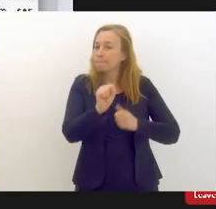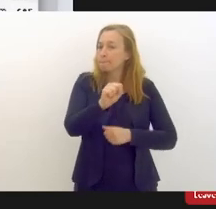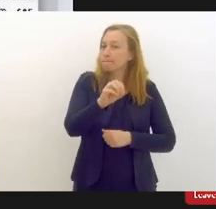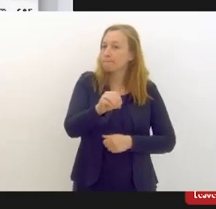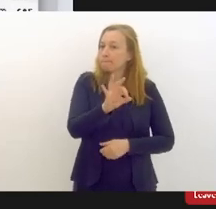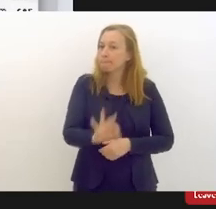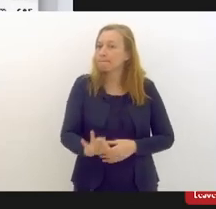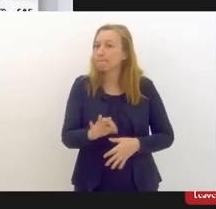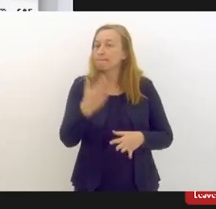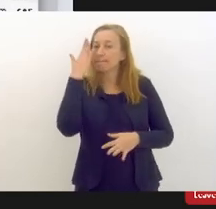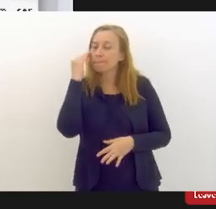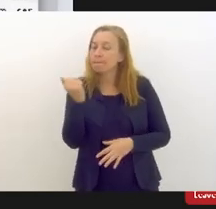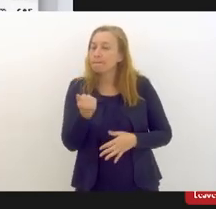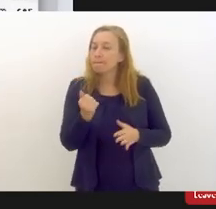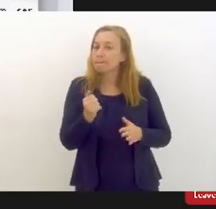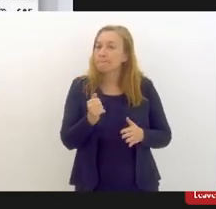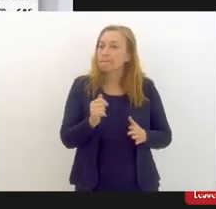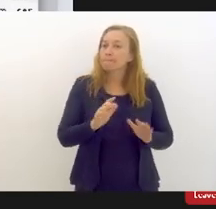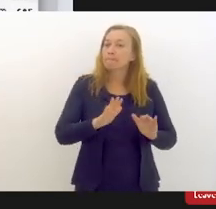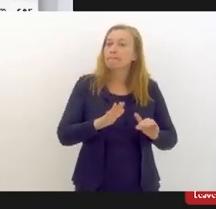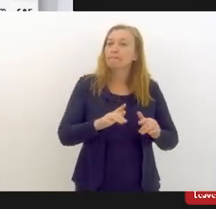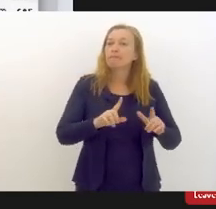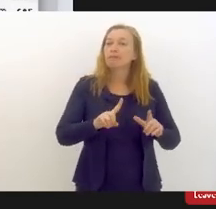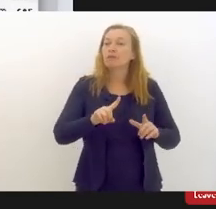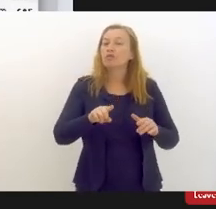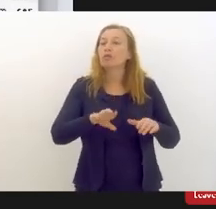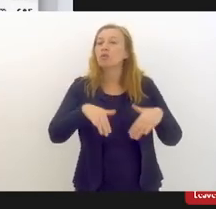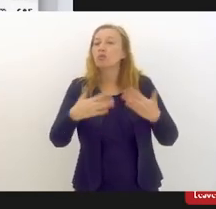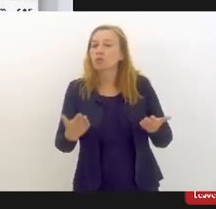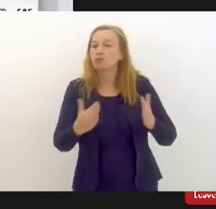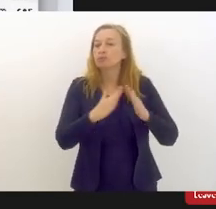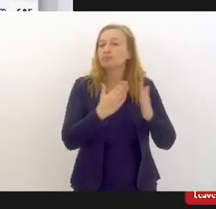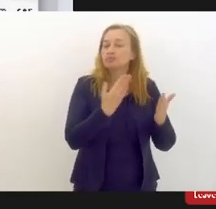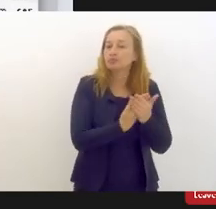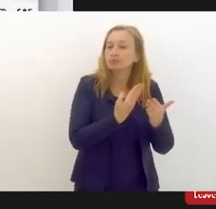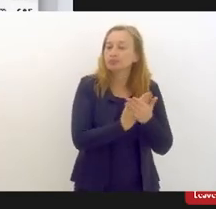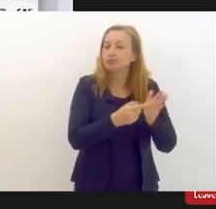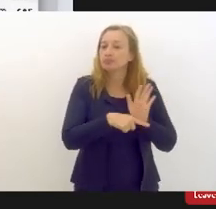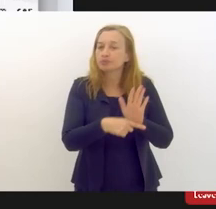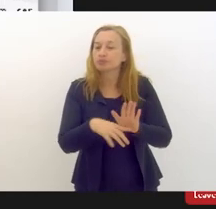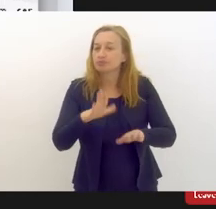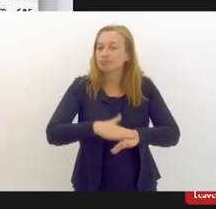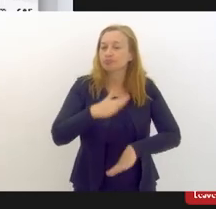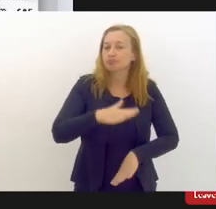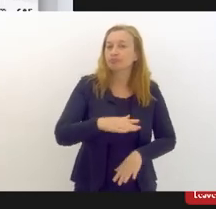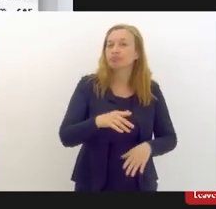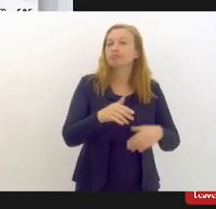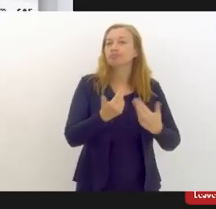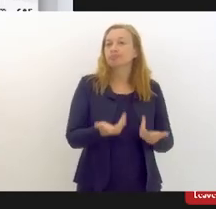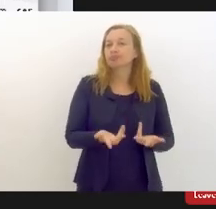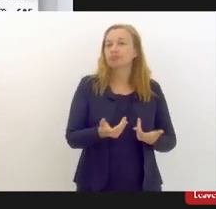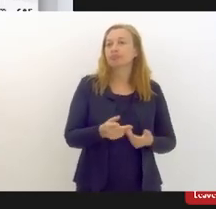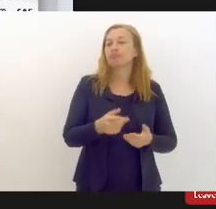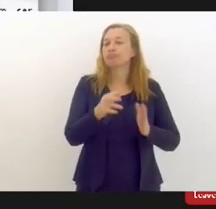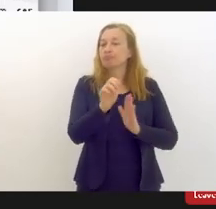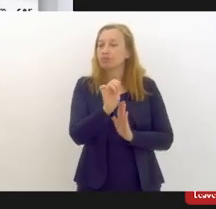para saber em que, quantas unidades nós vamos atender. Pegamos o nosso RTI, que é o nosso no